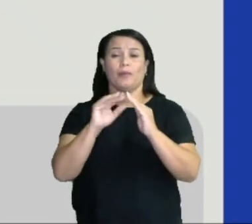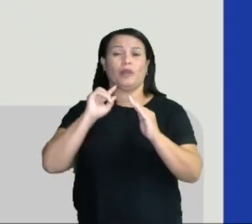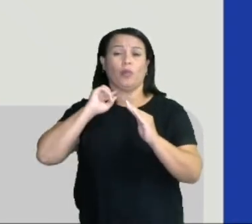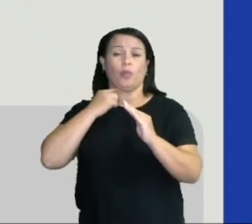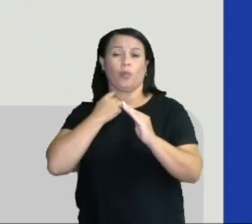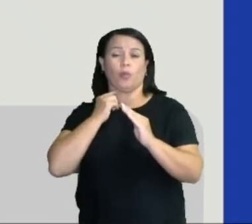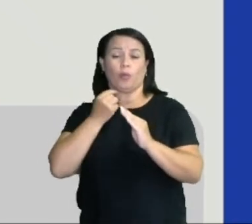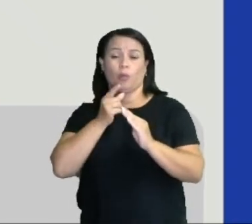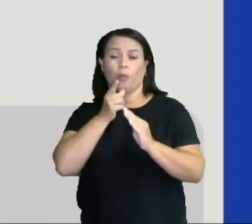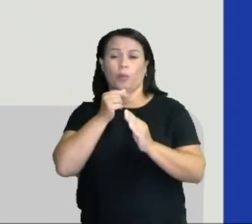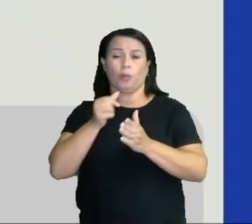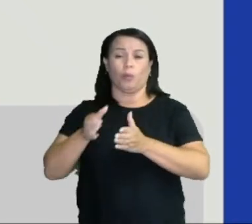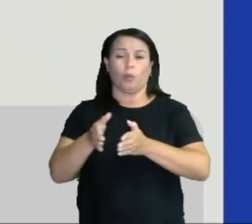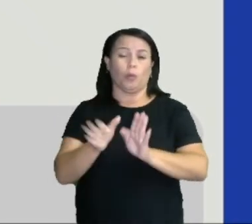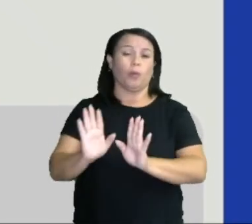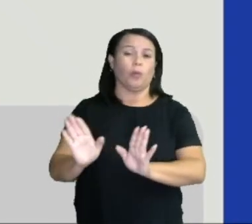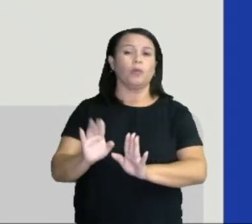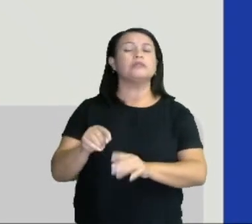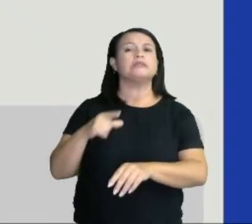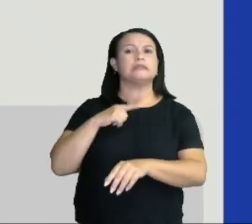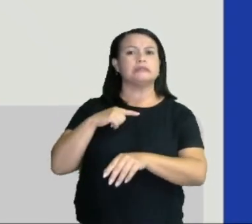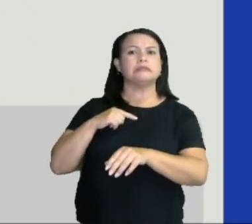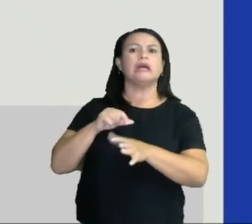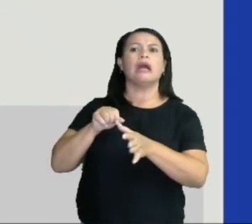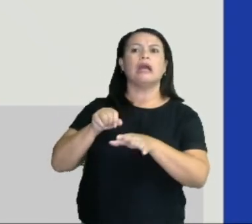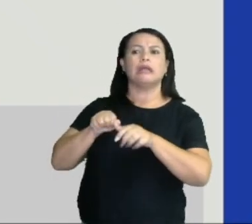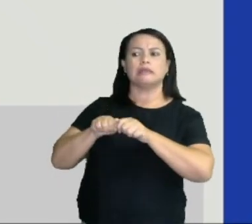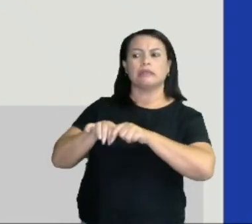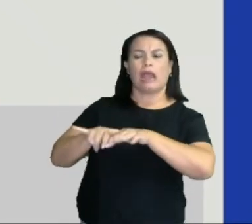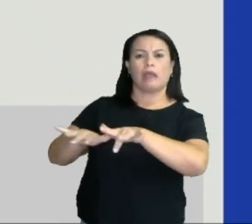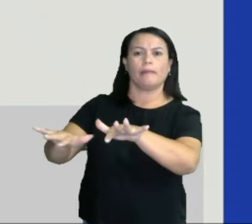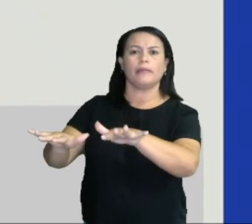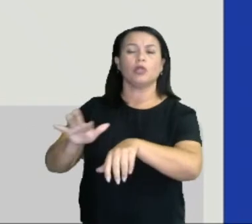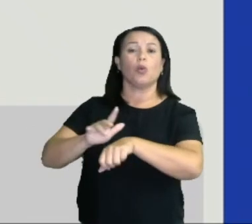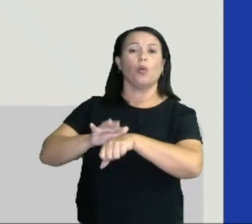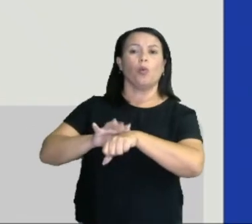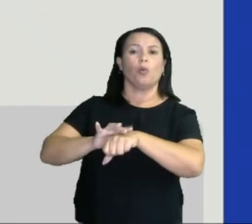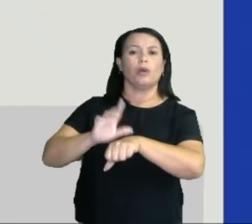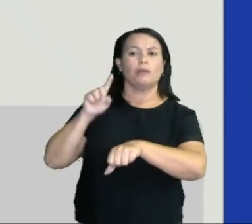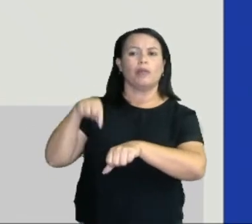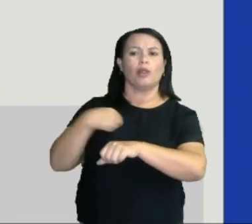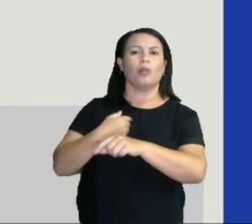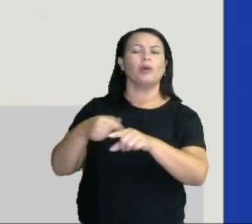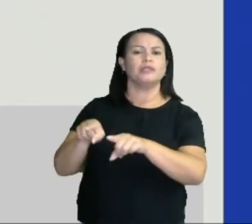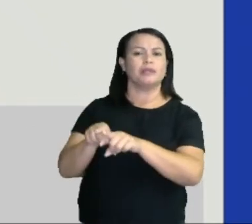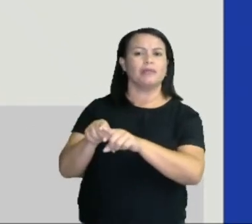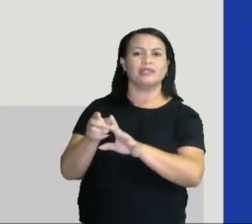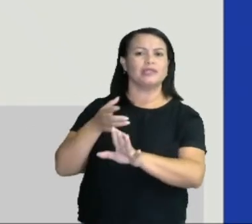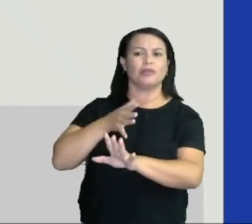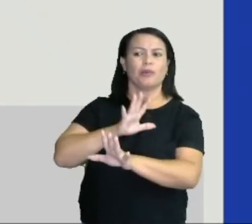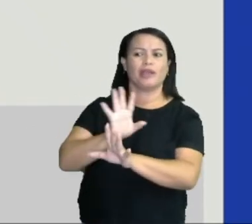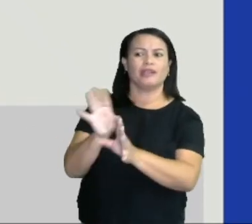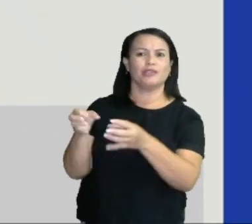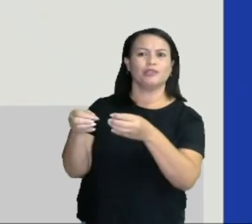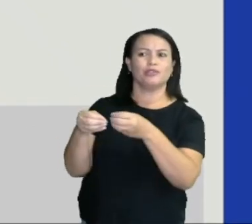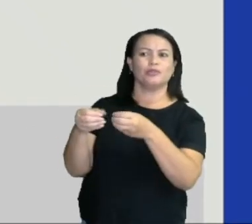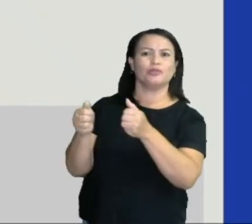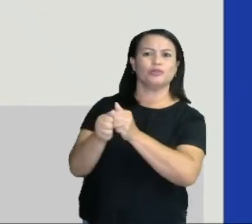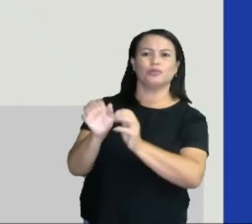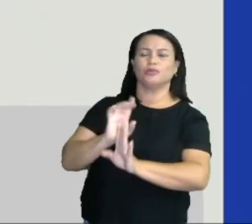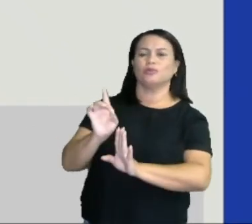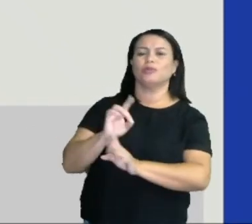animal sinantrópico, ou seja, um animal que transmite doenças a nós e que nós não desejamos ele perto do nosso ambiente. Então, são